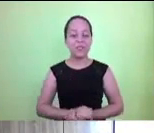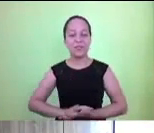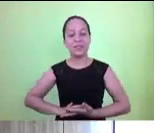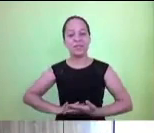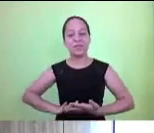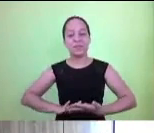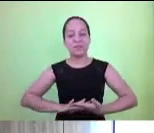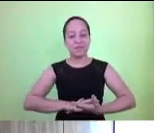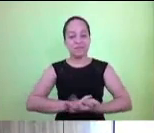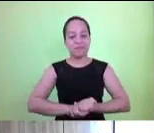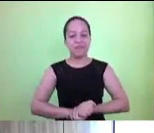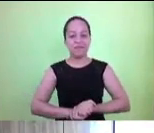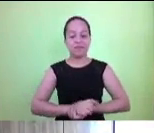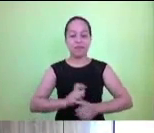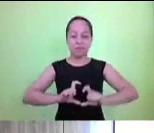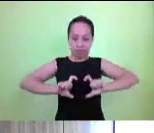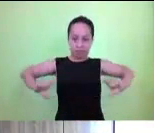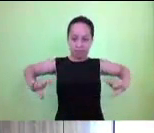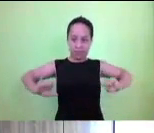Número da semente.